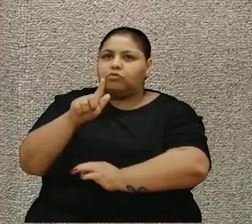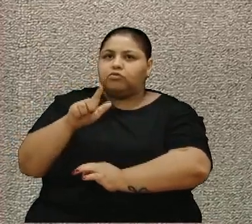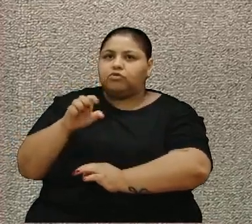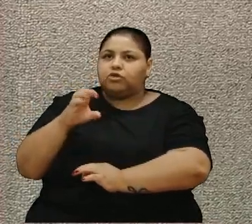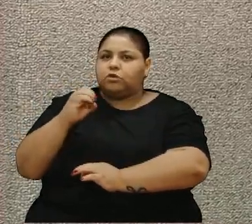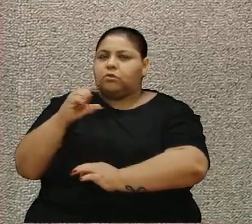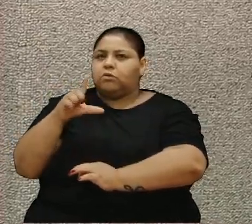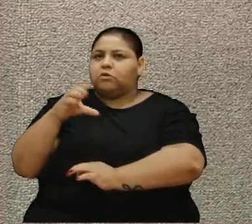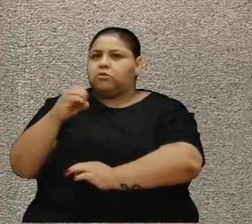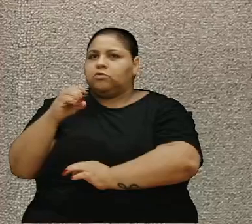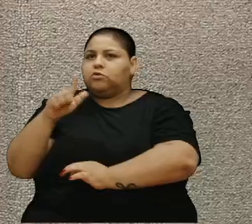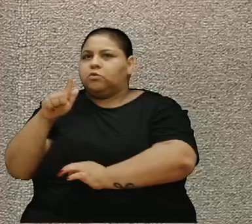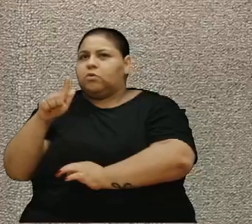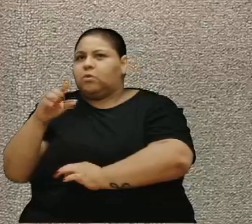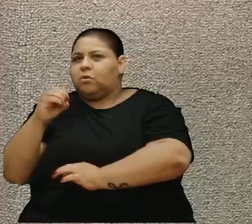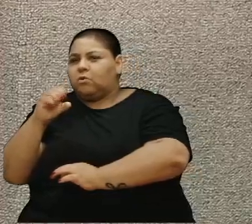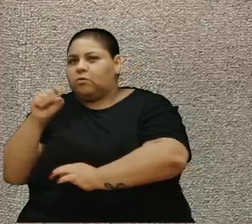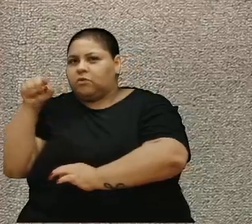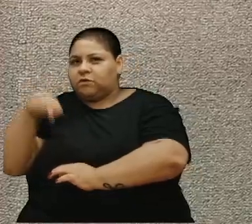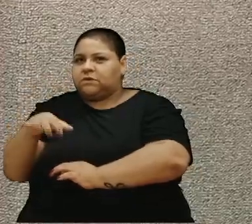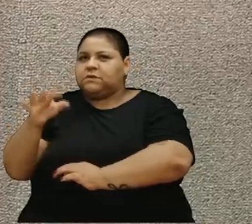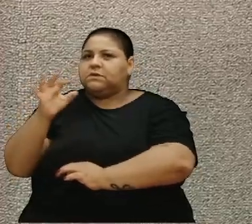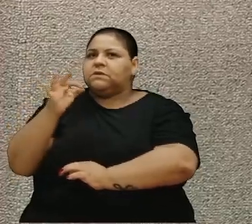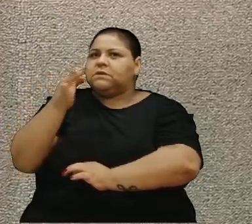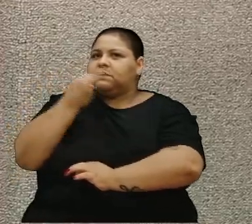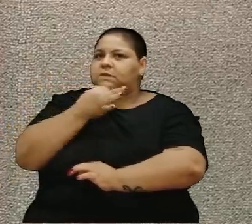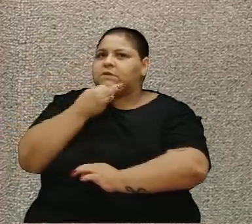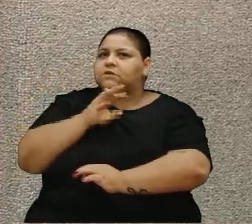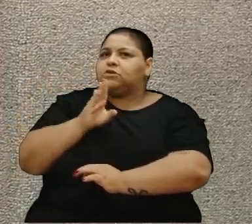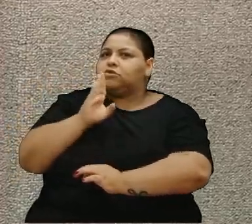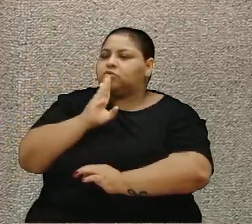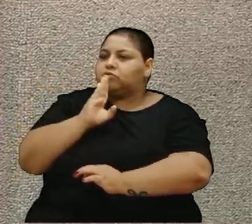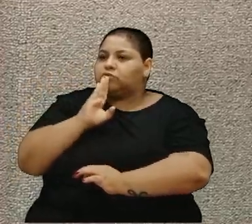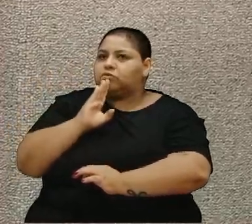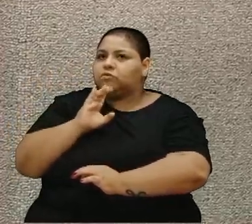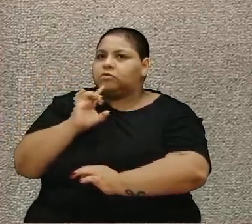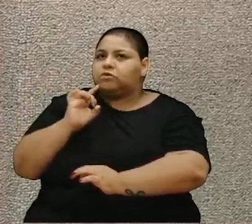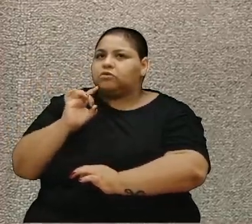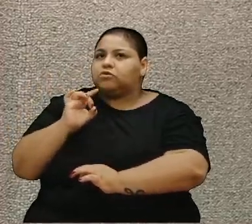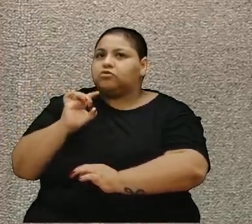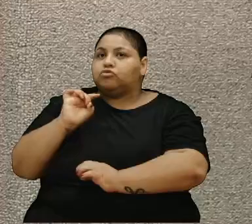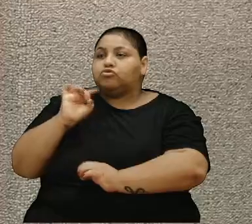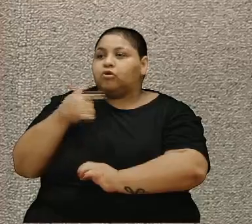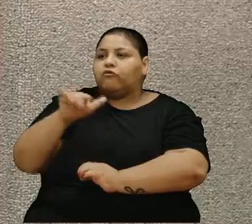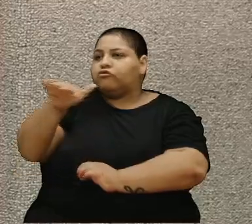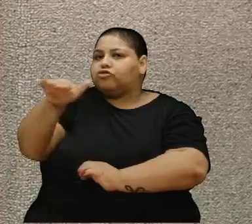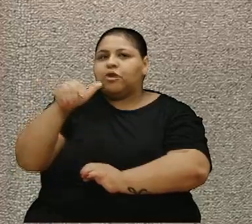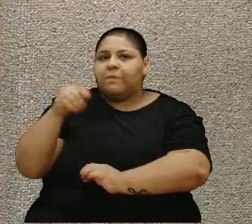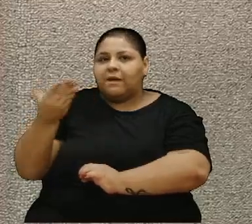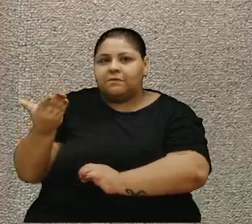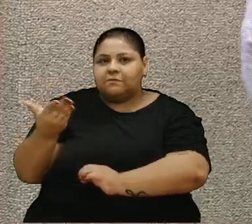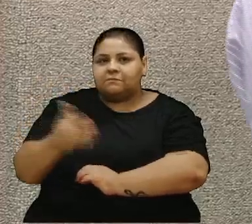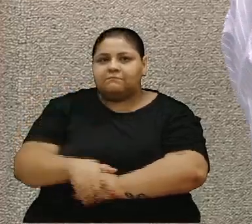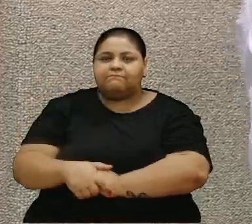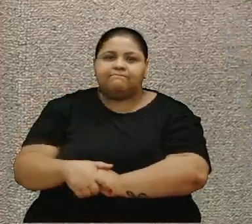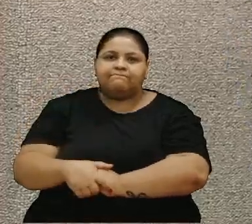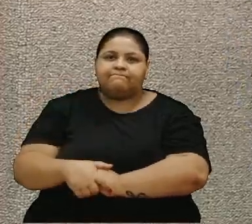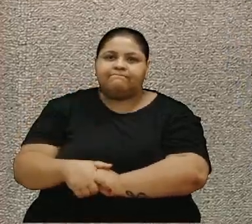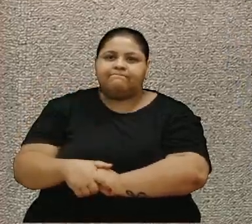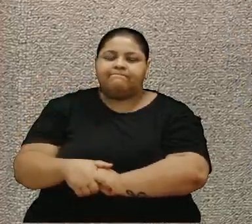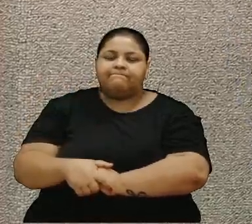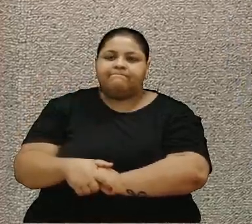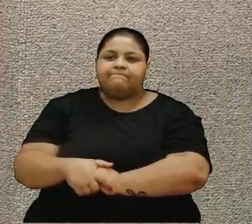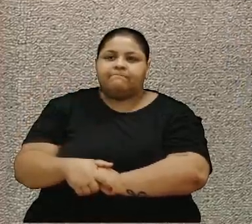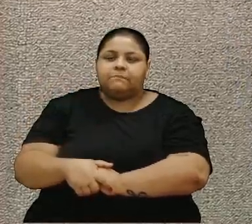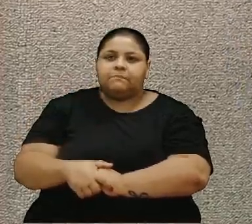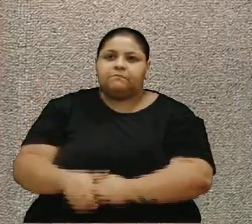Ramon, aqui na nossa cidade, que conhecem a nossa cidade, só não foram acionados. Só não foram